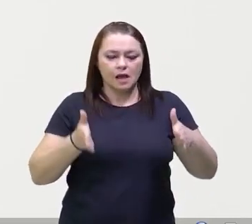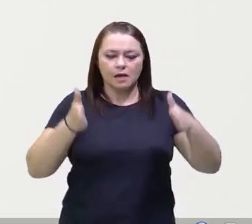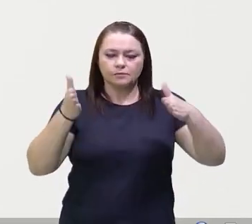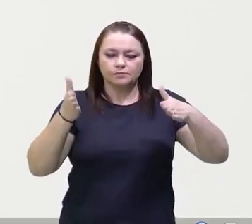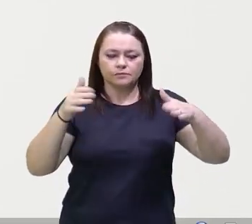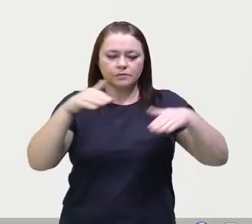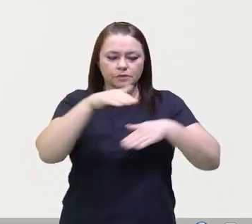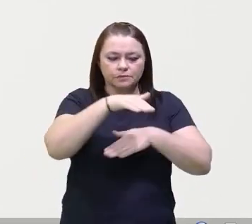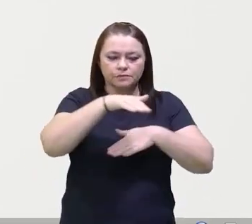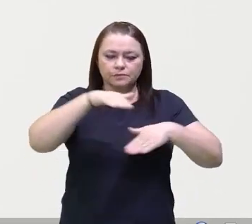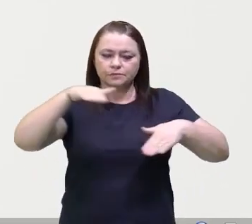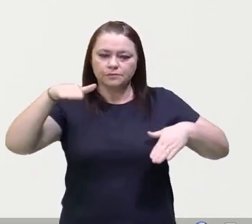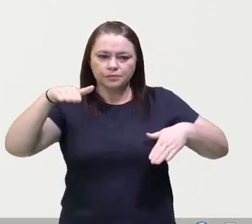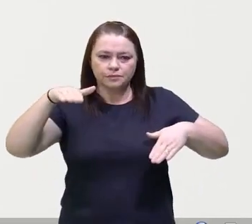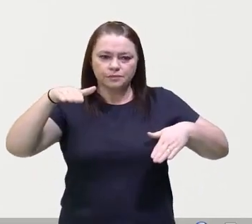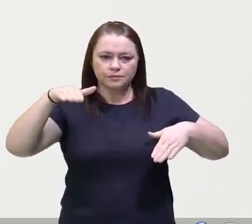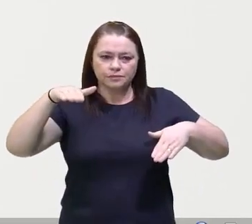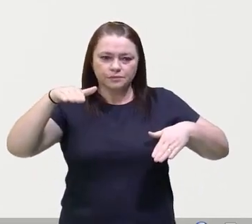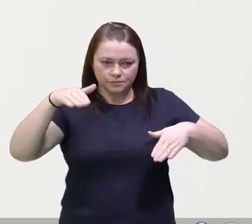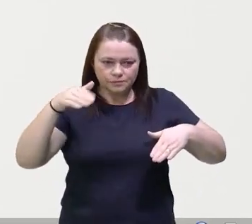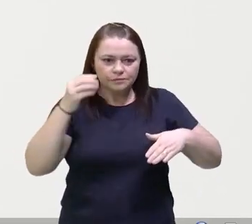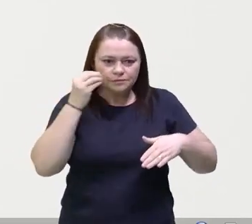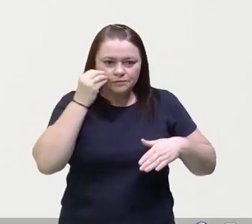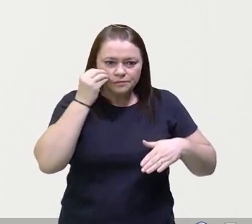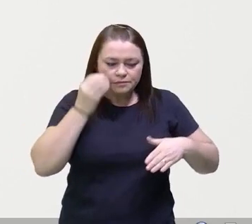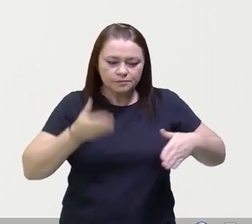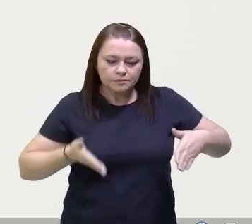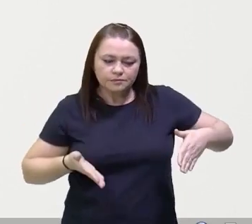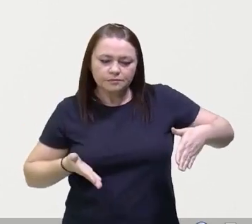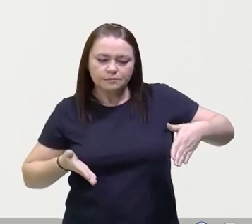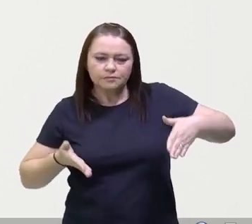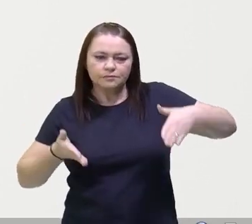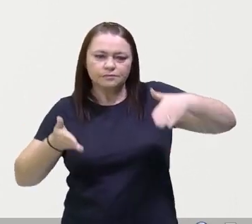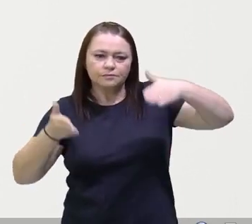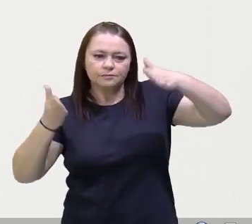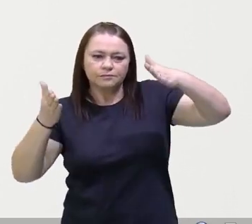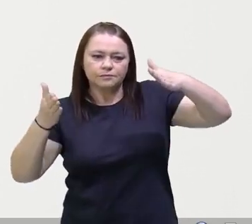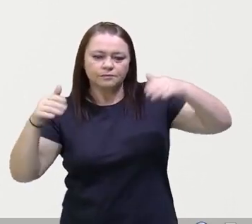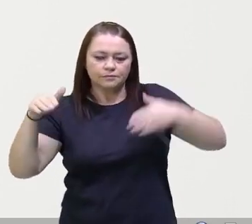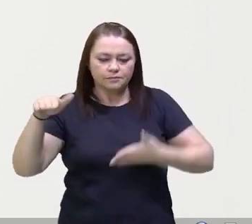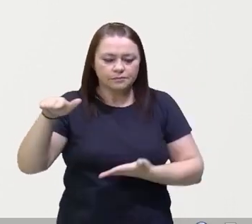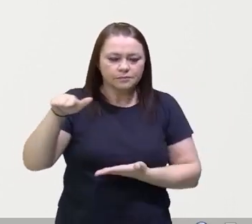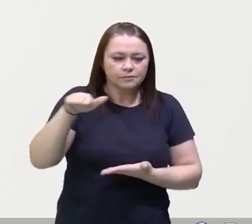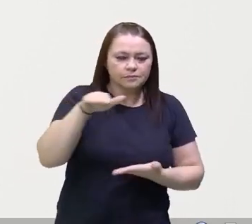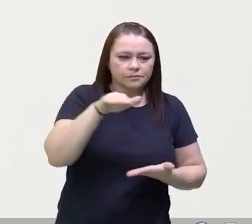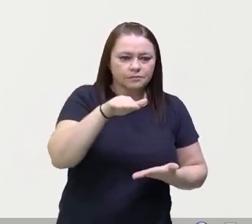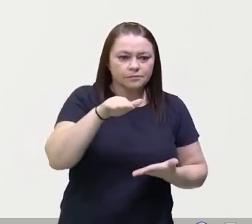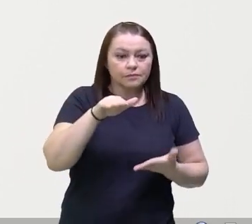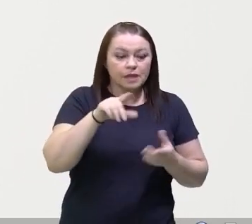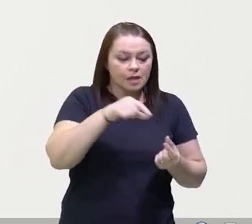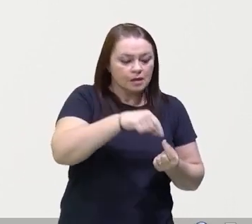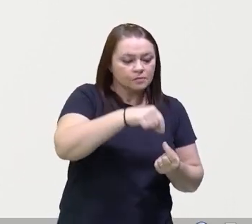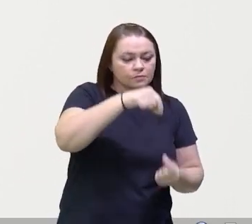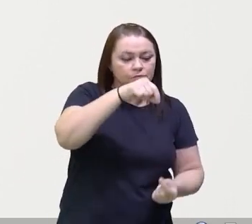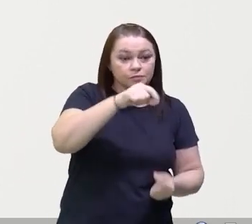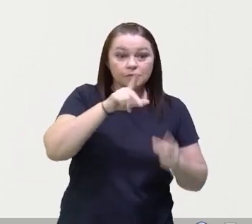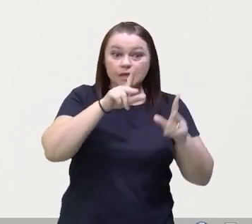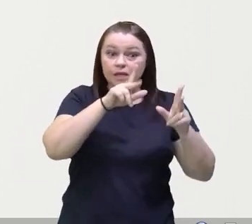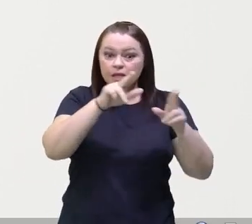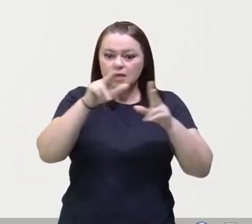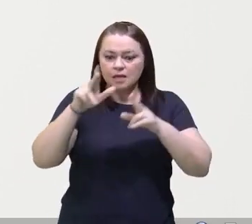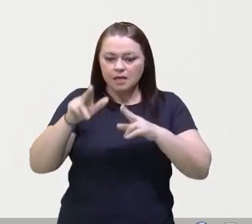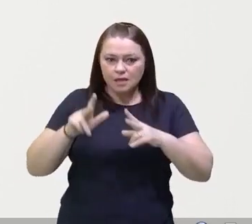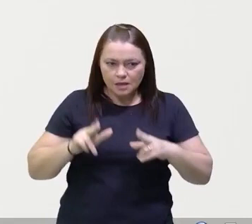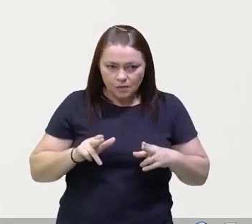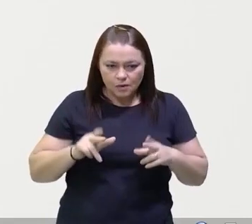tá certo? E possui lados opostos com medidas iguais. Muito bem.